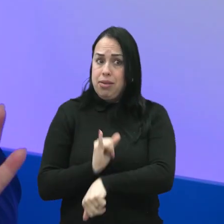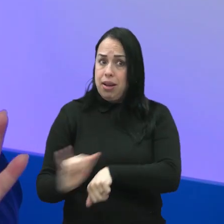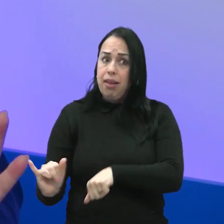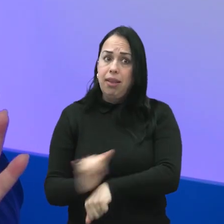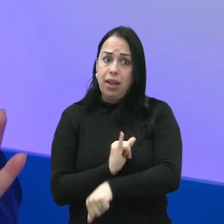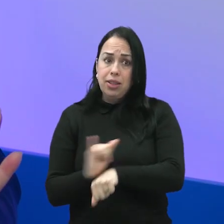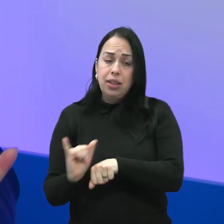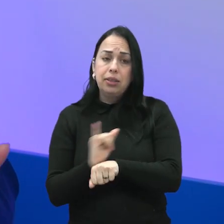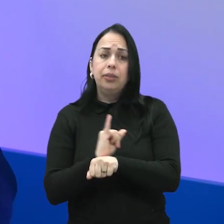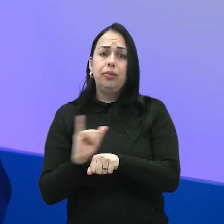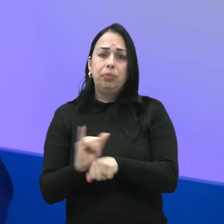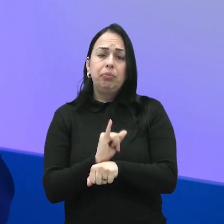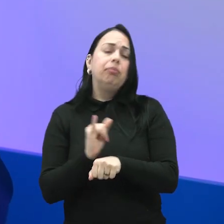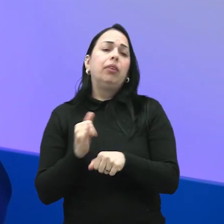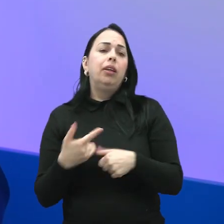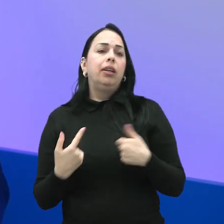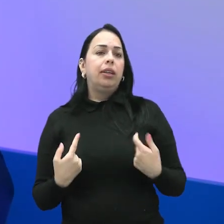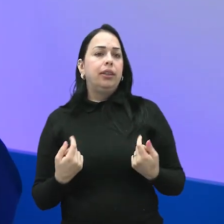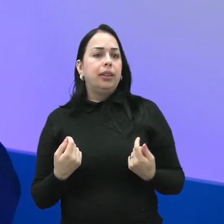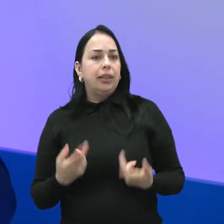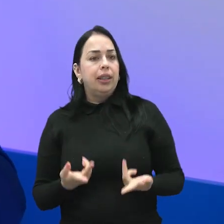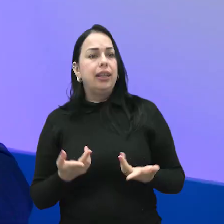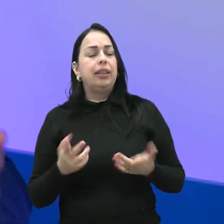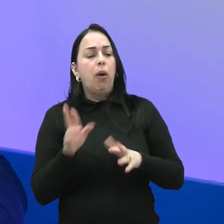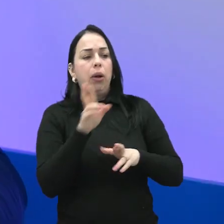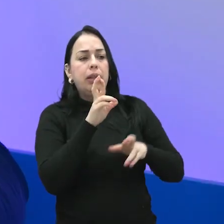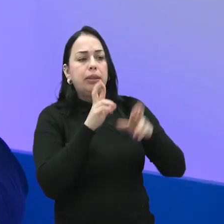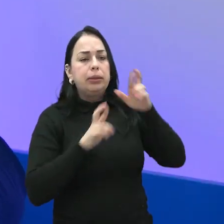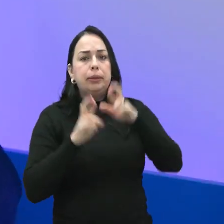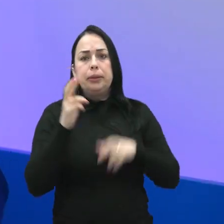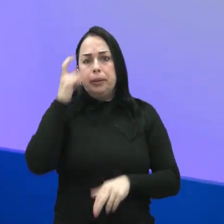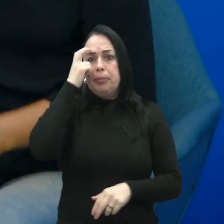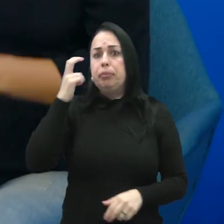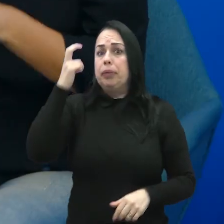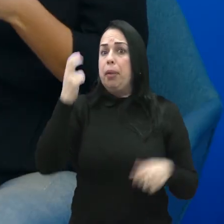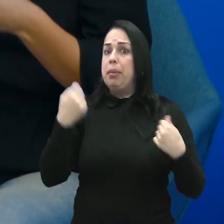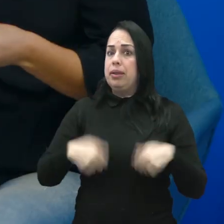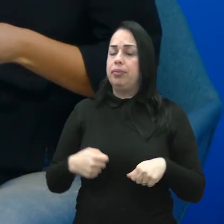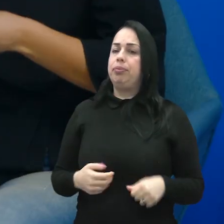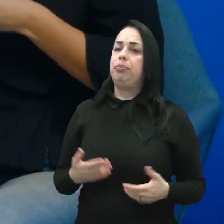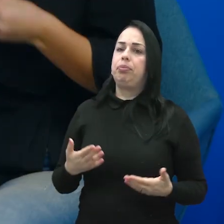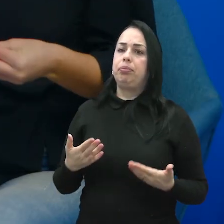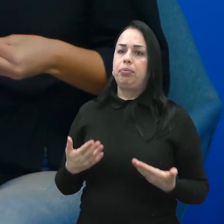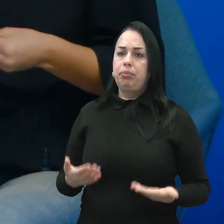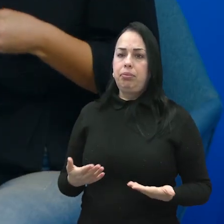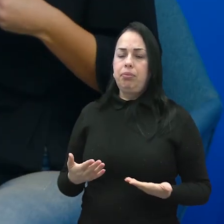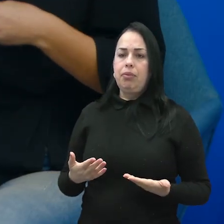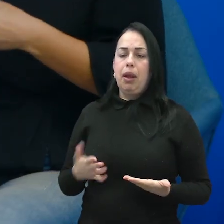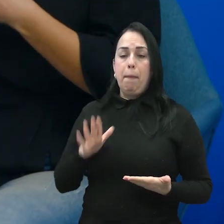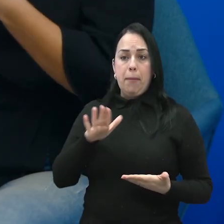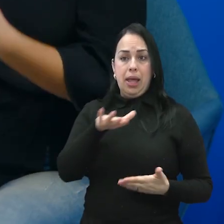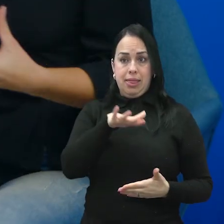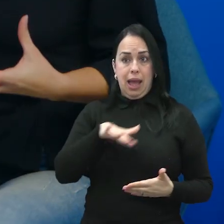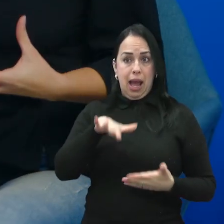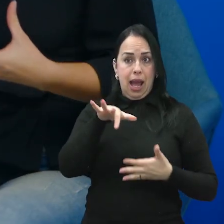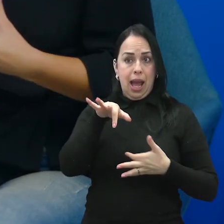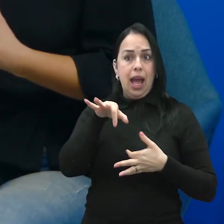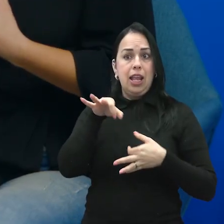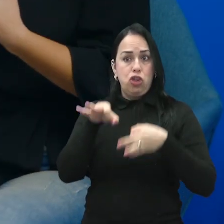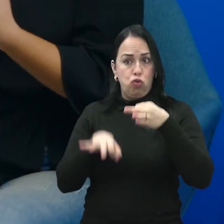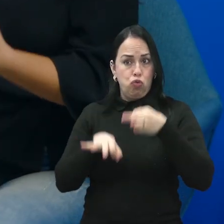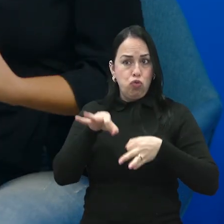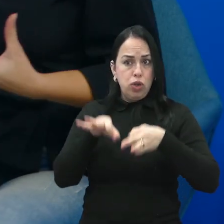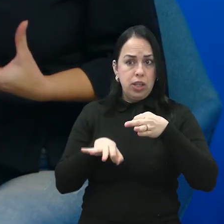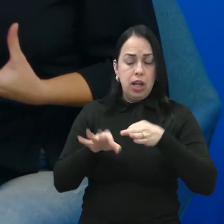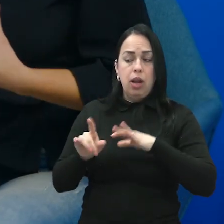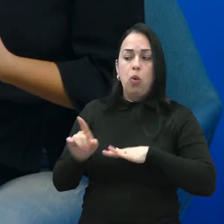estratégica, de inteligência de fiscalizar. E qual seria, do ponto de vista jurídico,